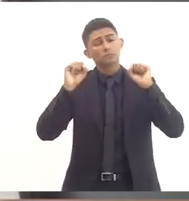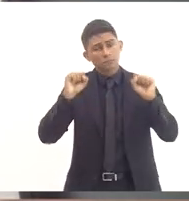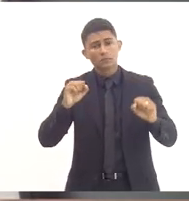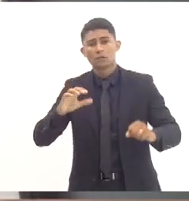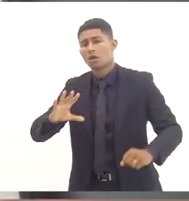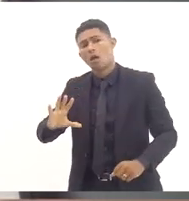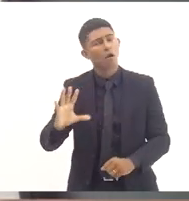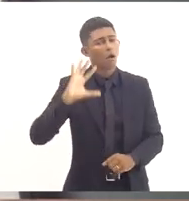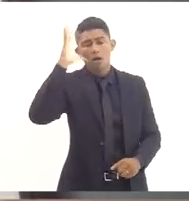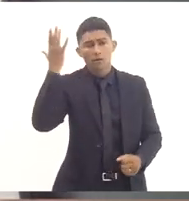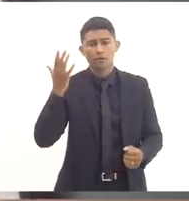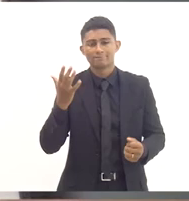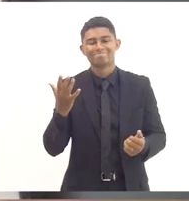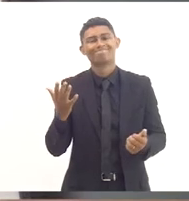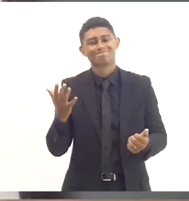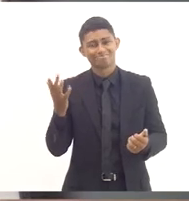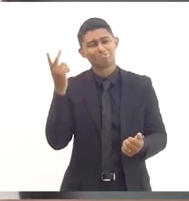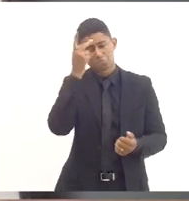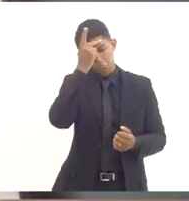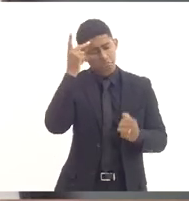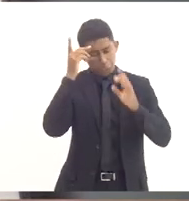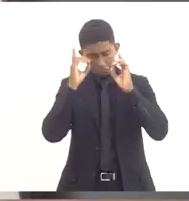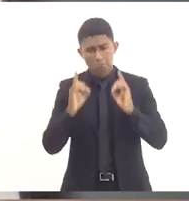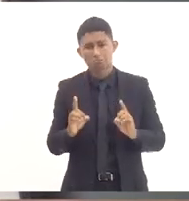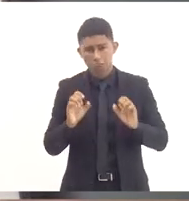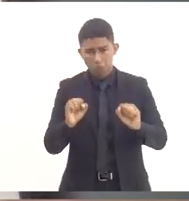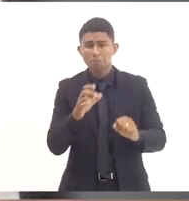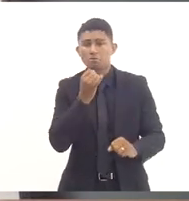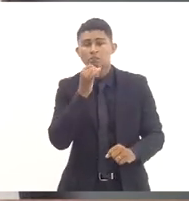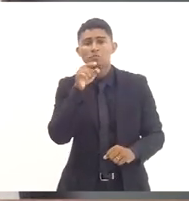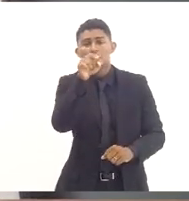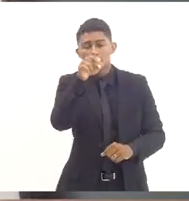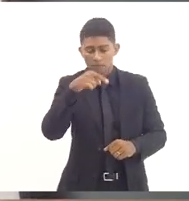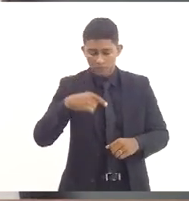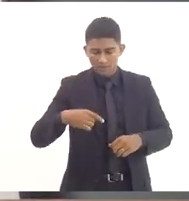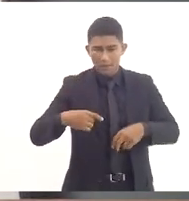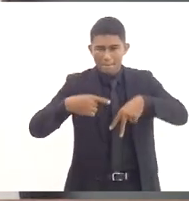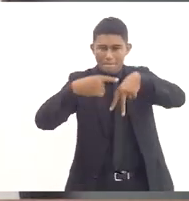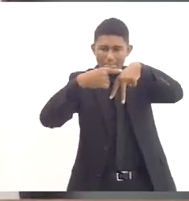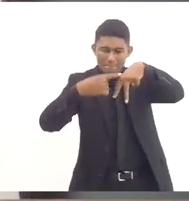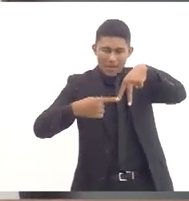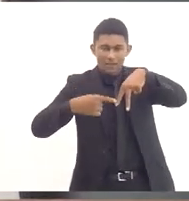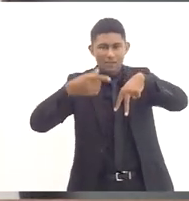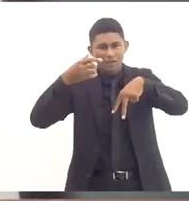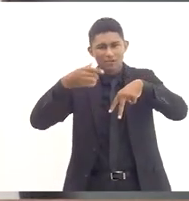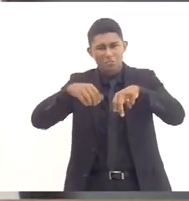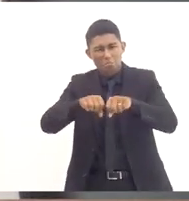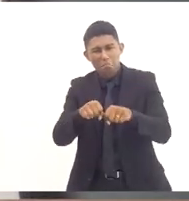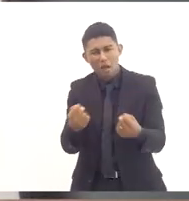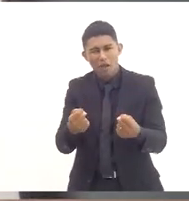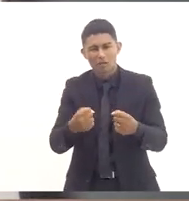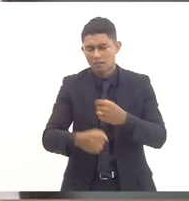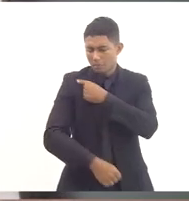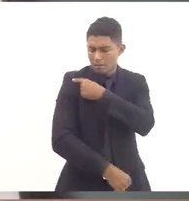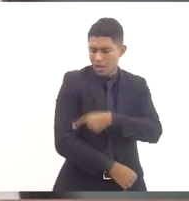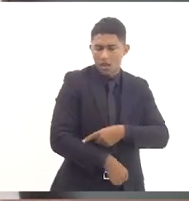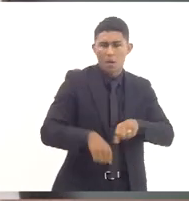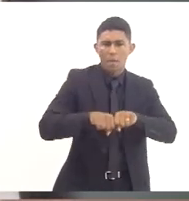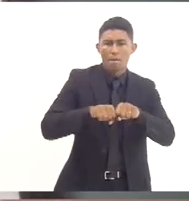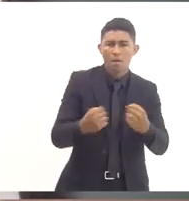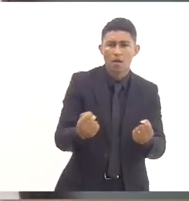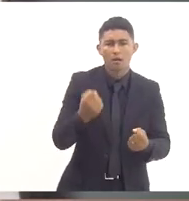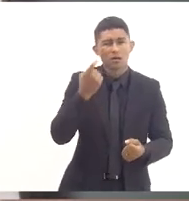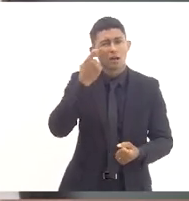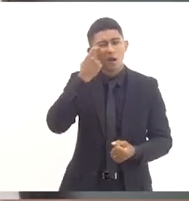uma pessoa com deficiência ainda que temporariamente se você quebrou uma perna se você quebrar um braço o seu pegar um olho fazer então qualquer um está sujeito